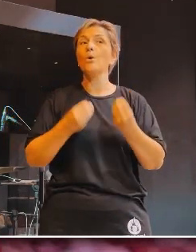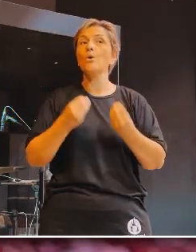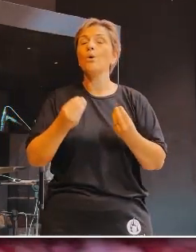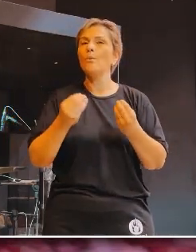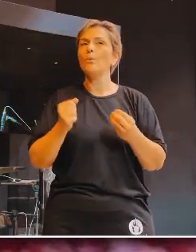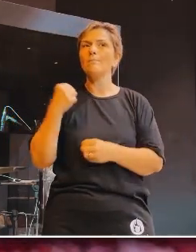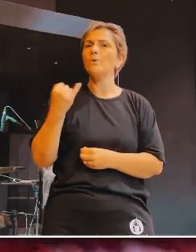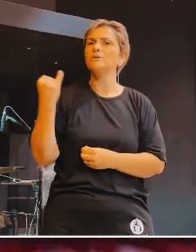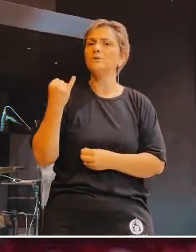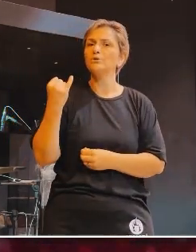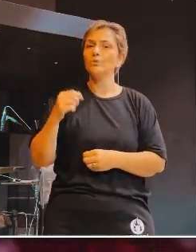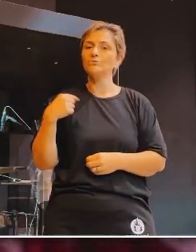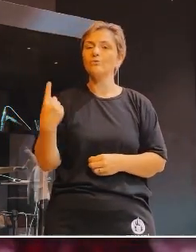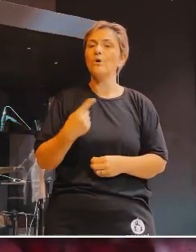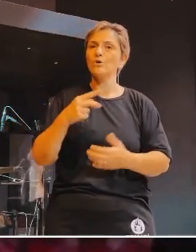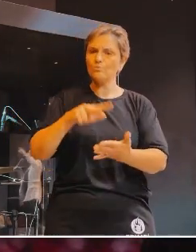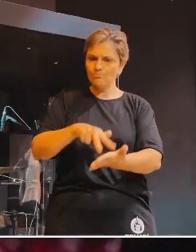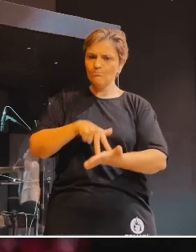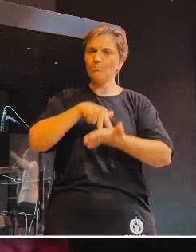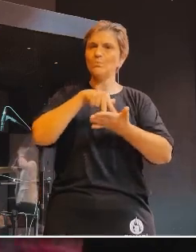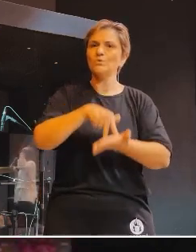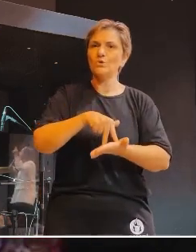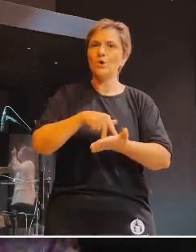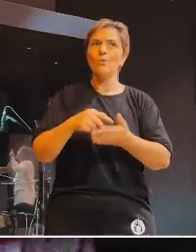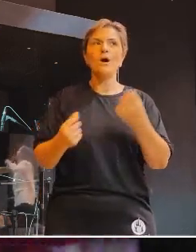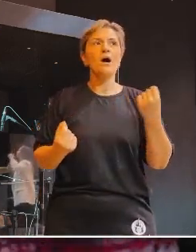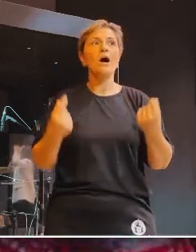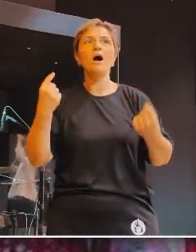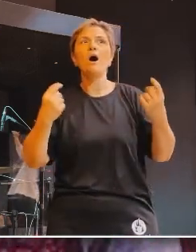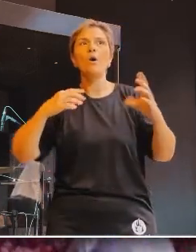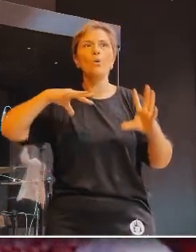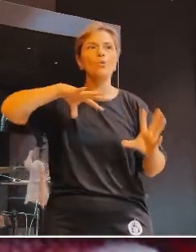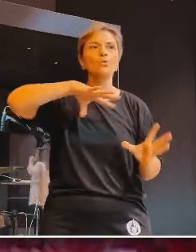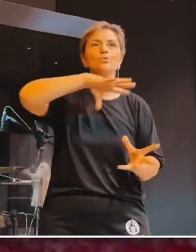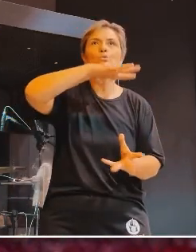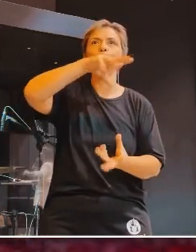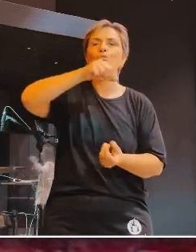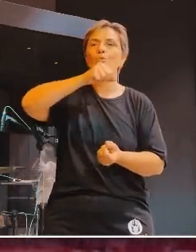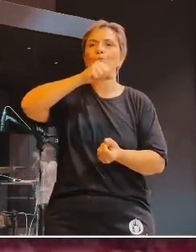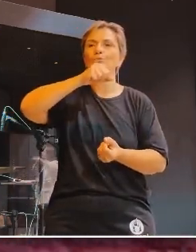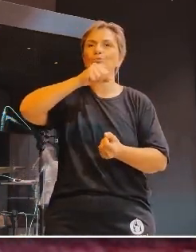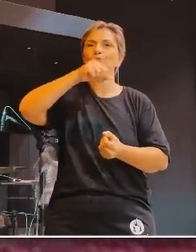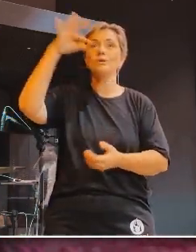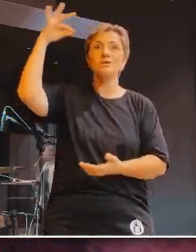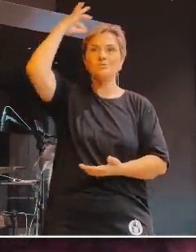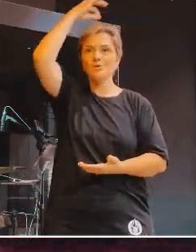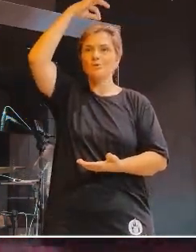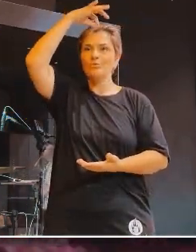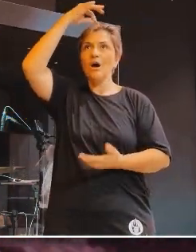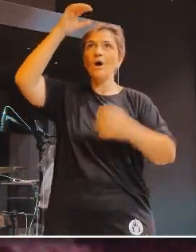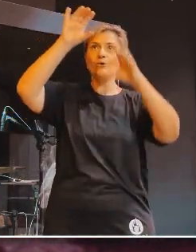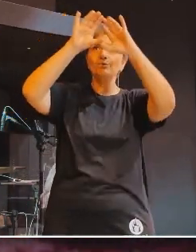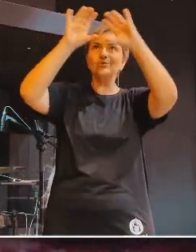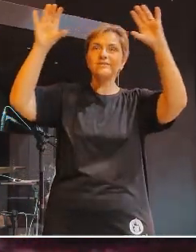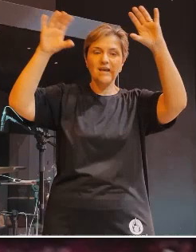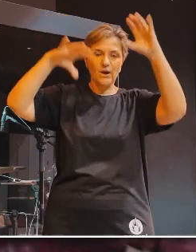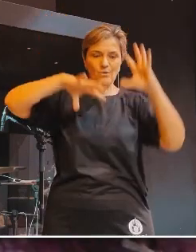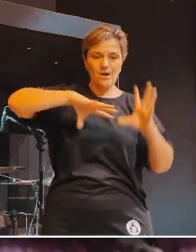nos posicionamos. Algo no mundo espiritual, entre o céu e a terra, começam a se